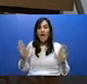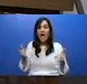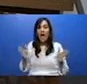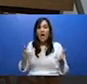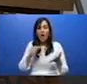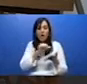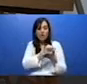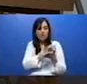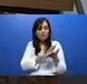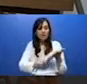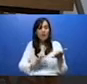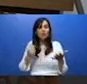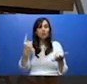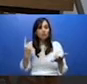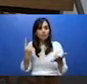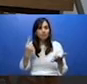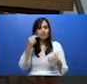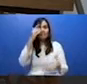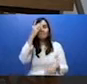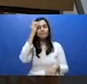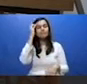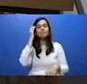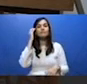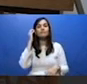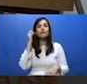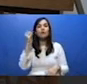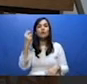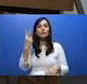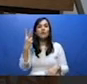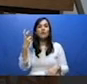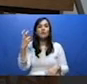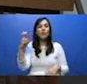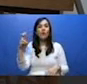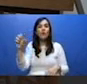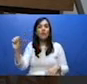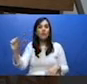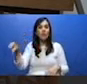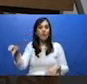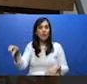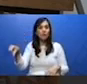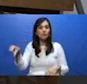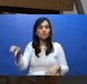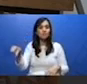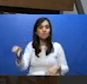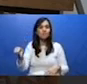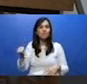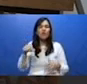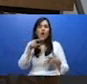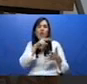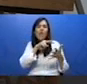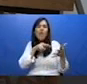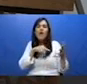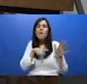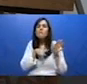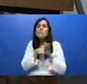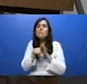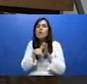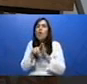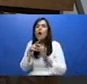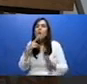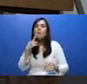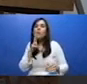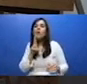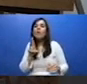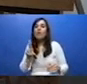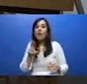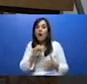atividade 1. Nós vamos da página 259, nós vamos ler, crianças, e na